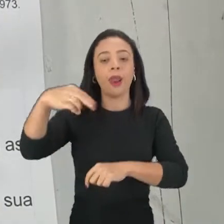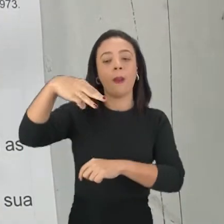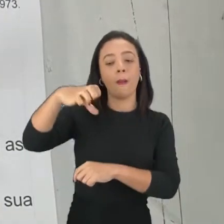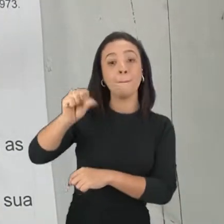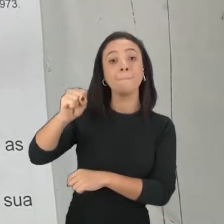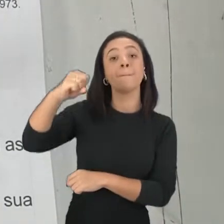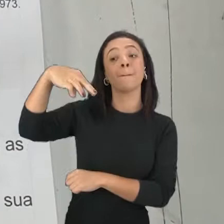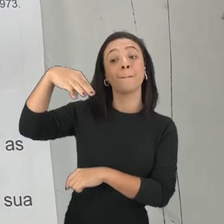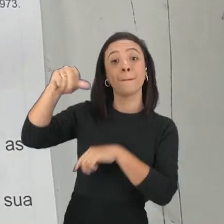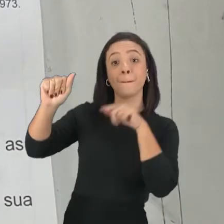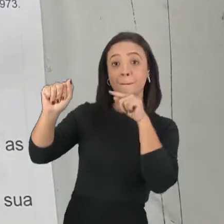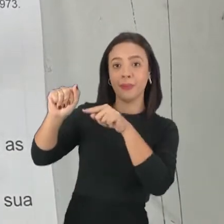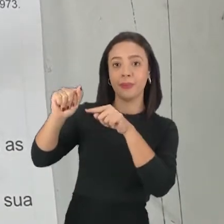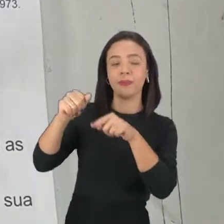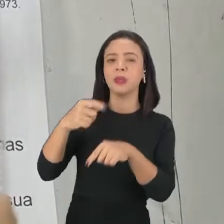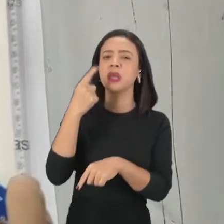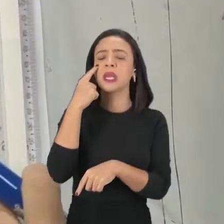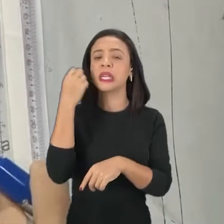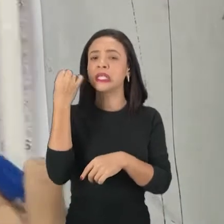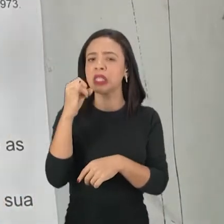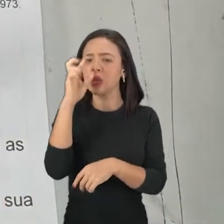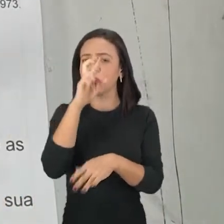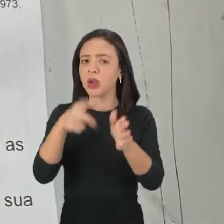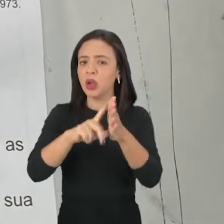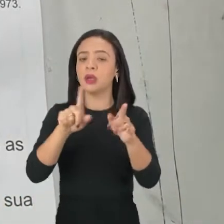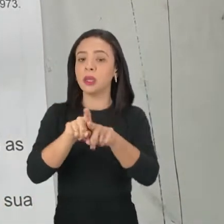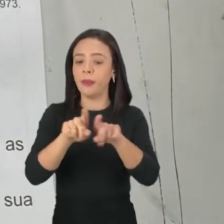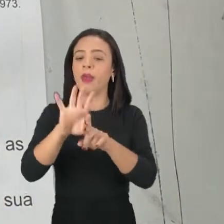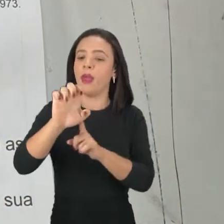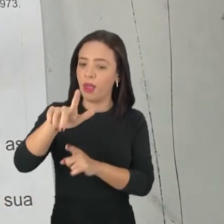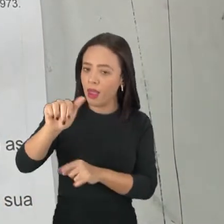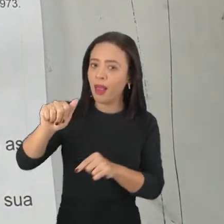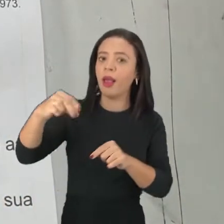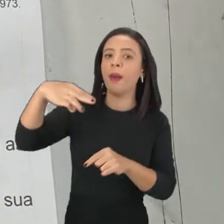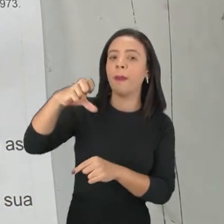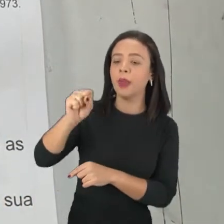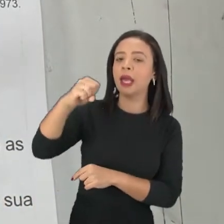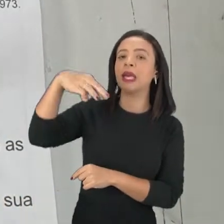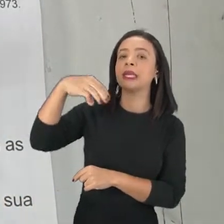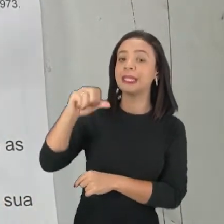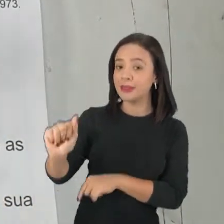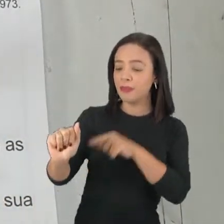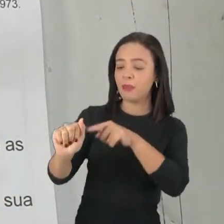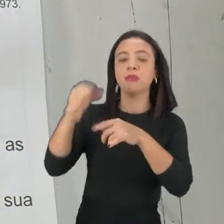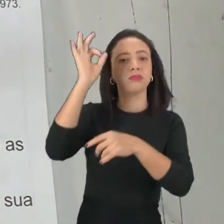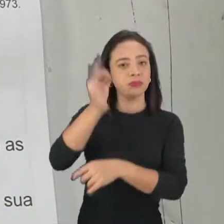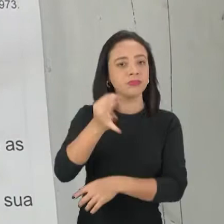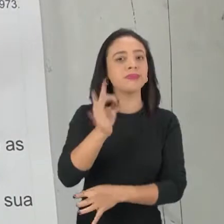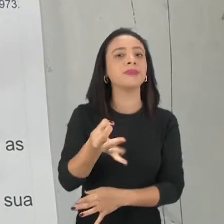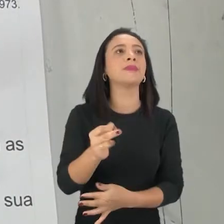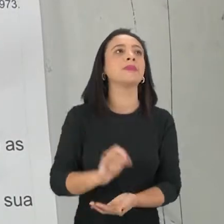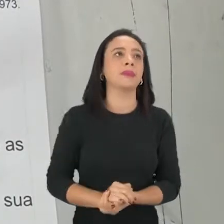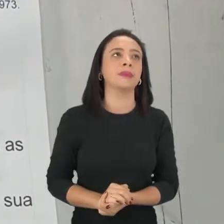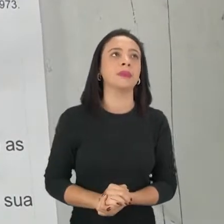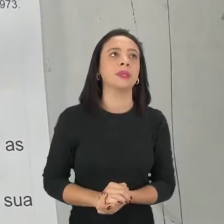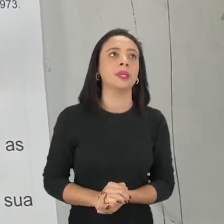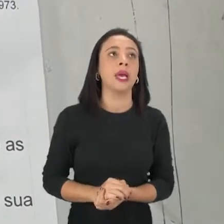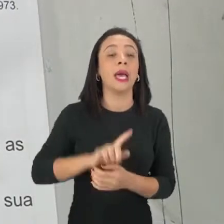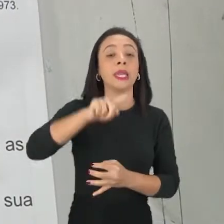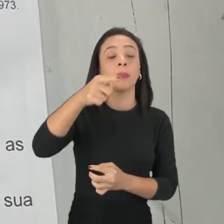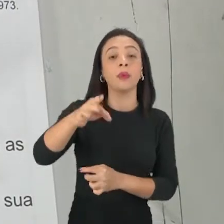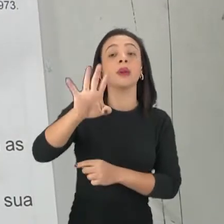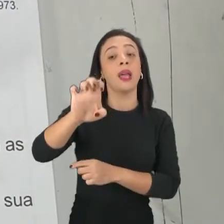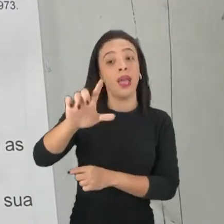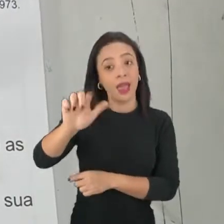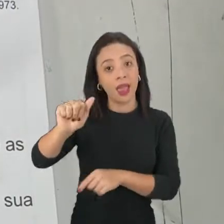é que se você observar anteriormente ela foi usada também olha ela mesma correto aqui ela mesma terceira Fazenda